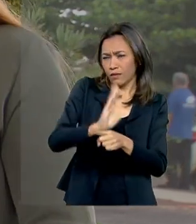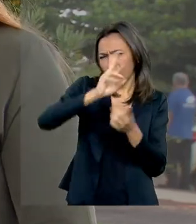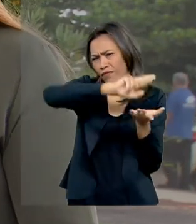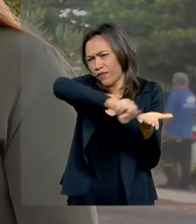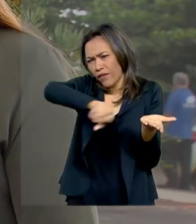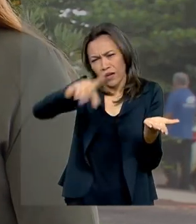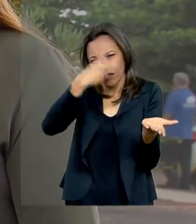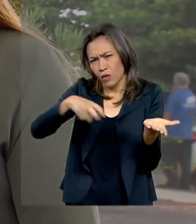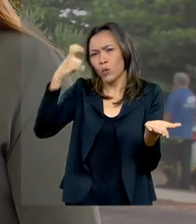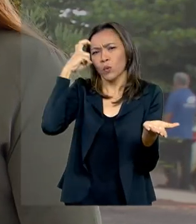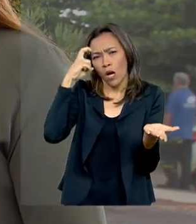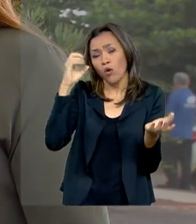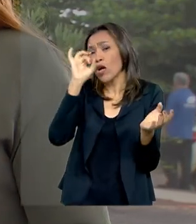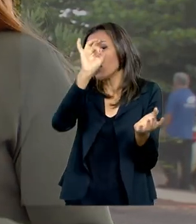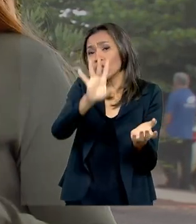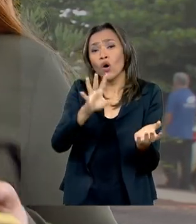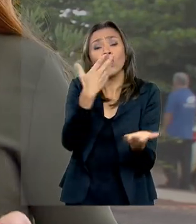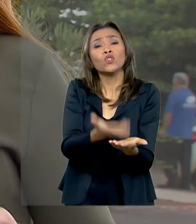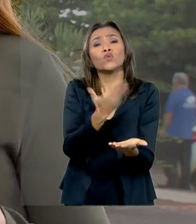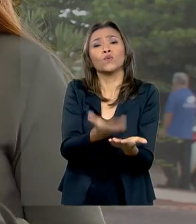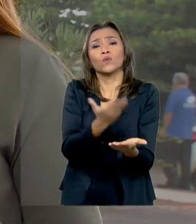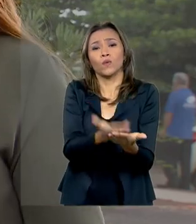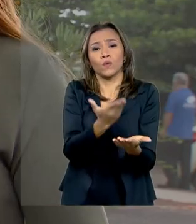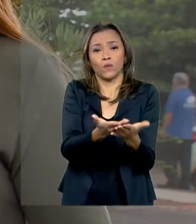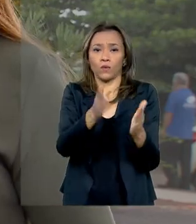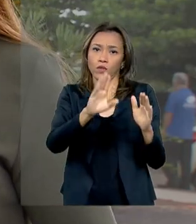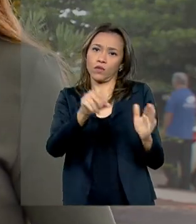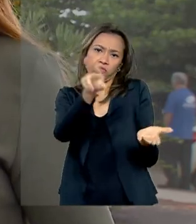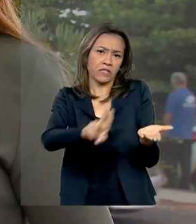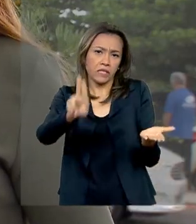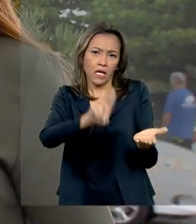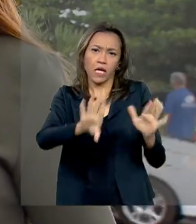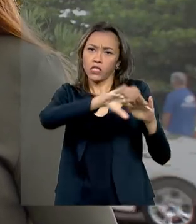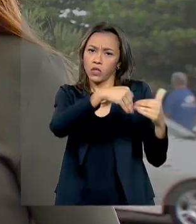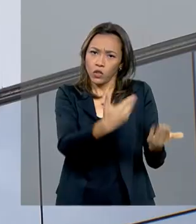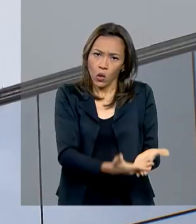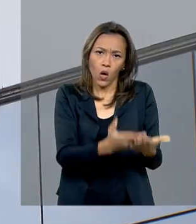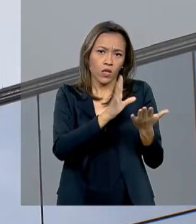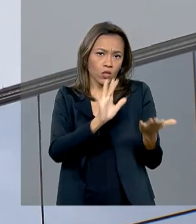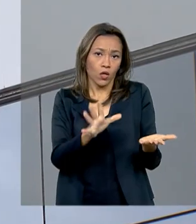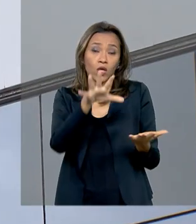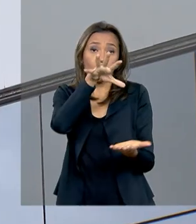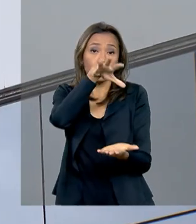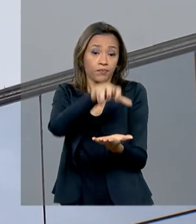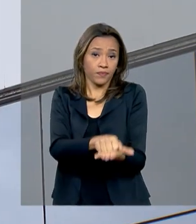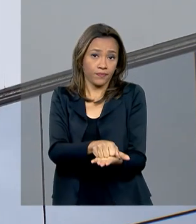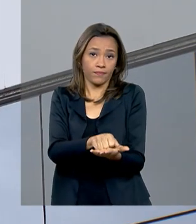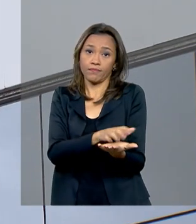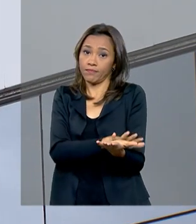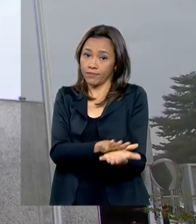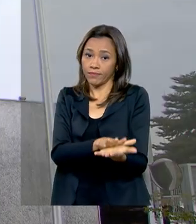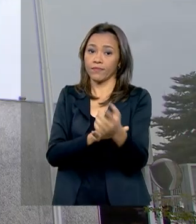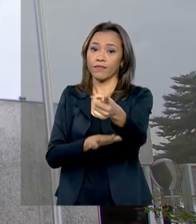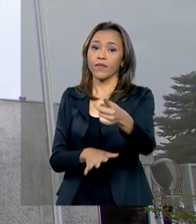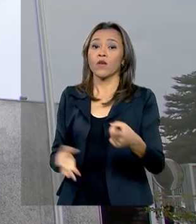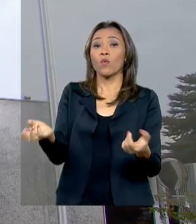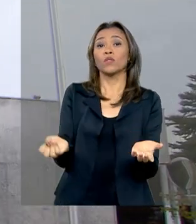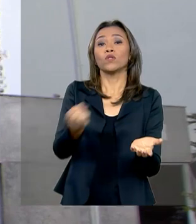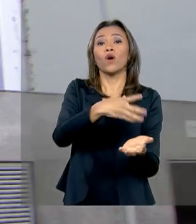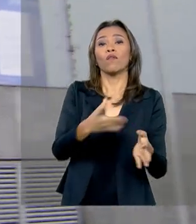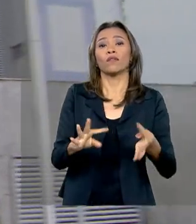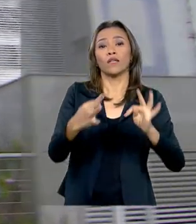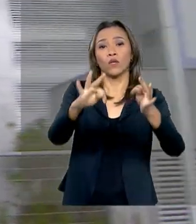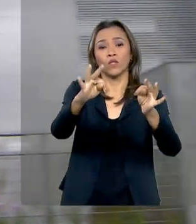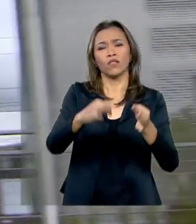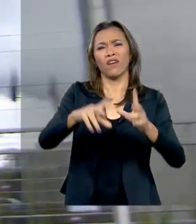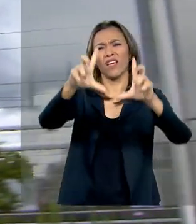Basta estar matriculado e com os dados no sistema educacional brasileiro. Com a nova tecnologia, governo vai reduzir a